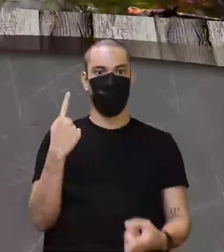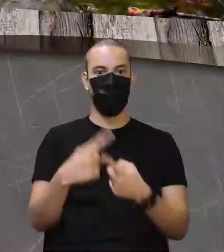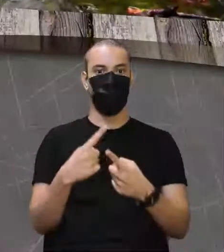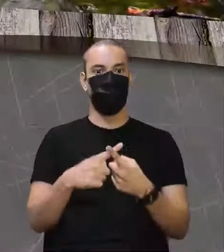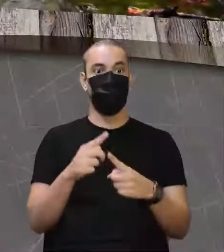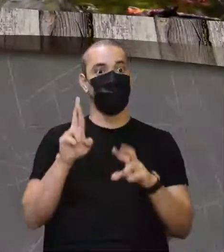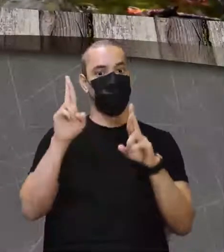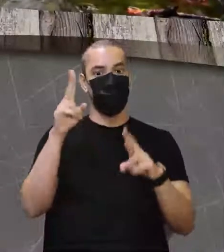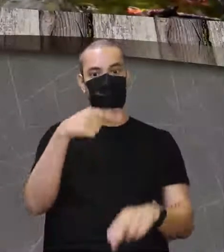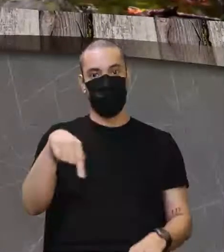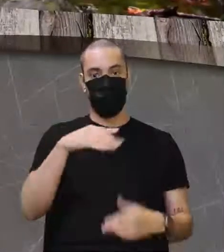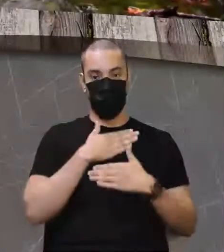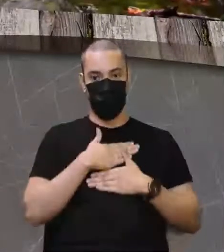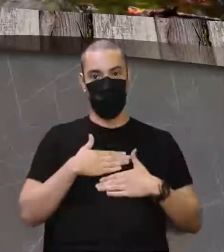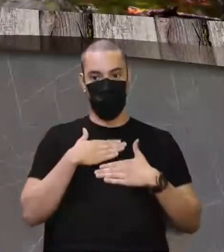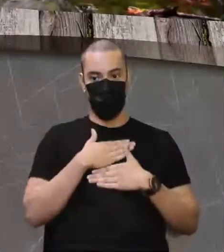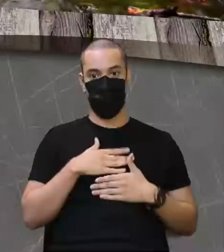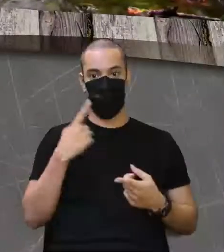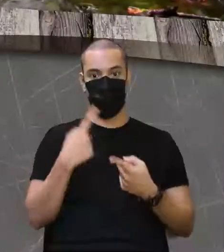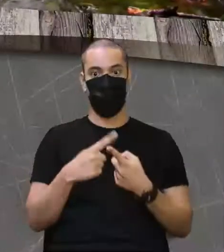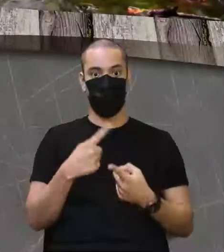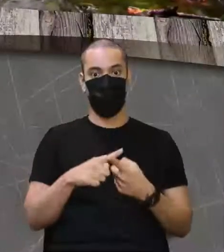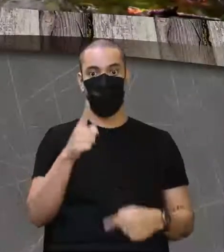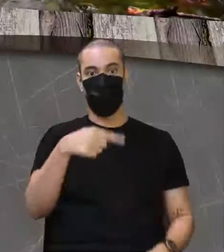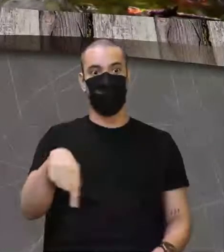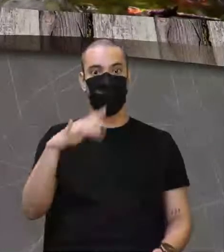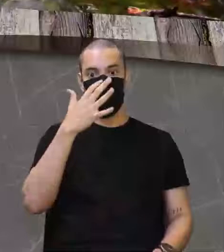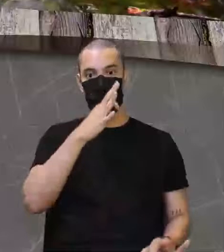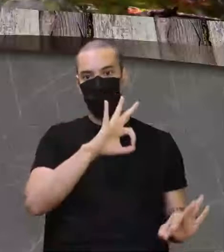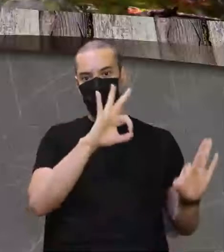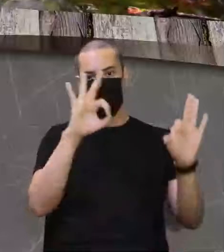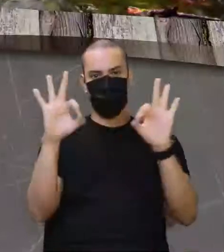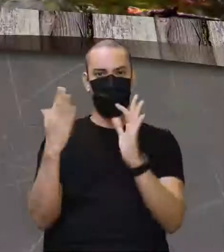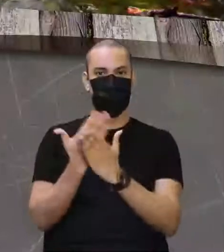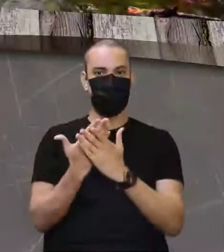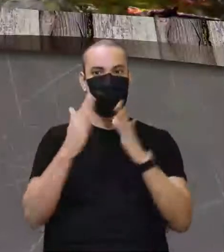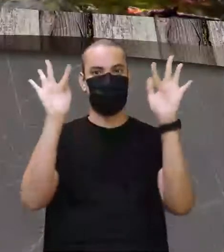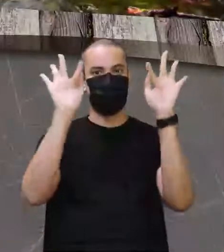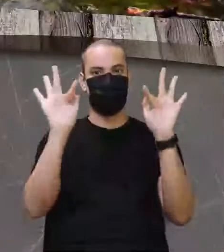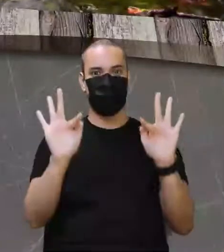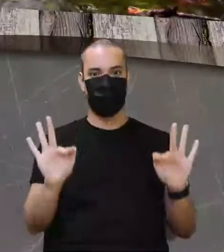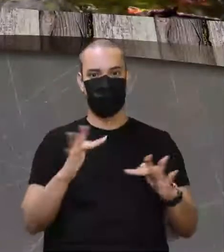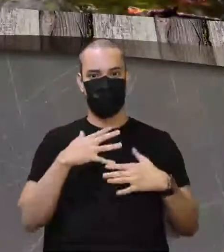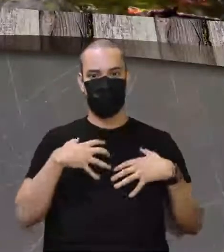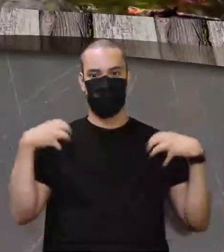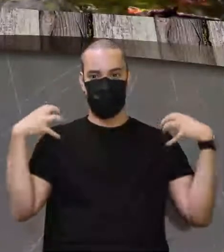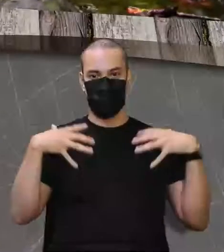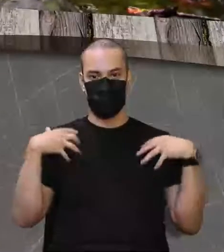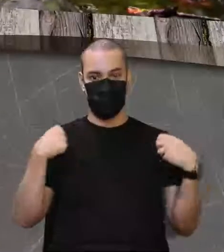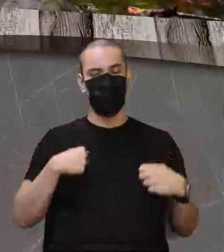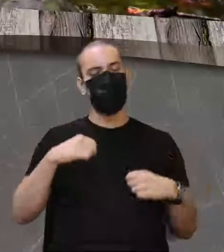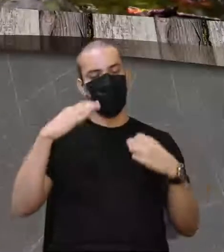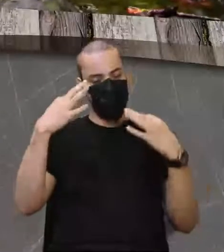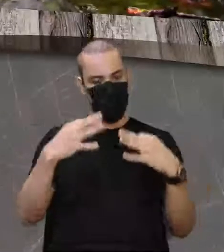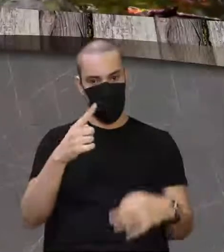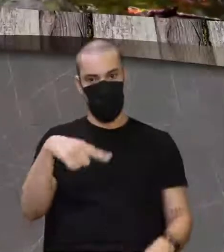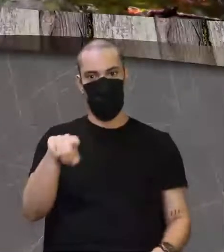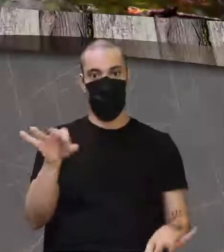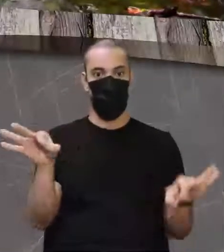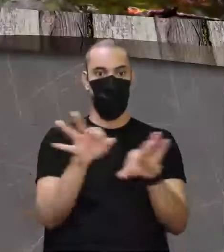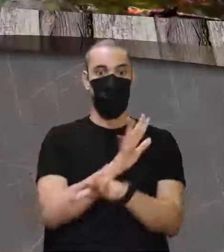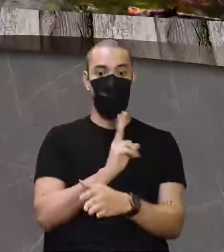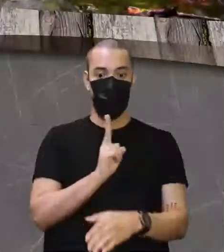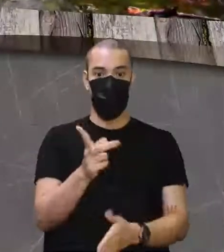vocês tenham curtido, né? A gente espera que vocês tenham assistido essa aula com muita felicidade, né? Eu tenho certeza que vocês terminam e